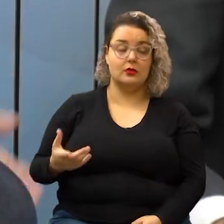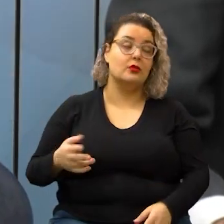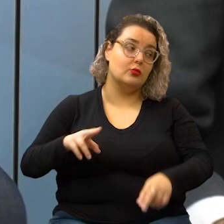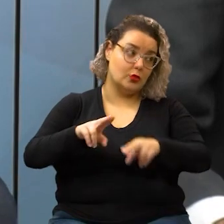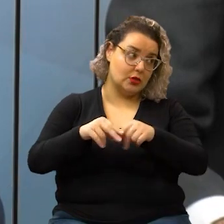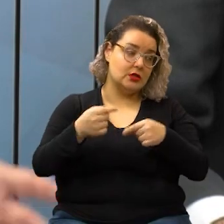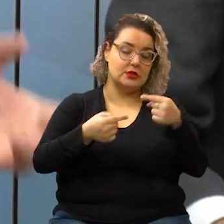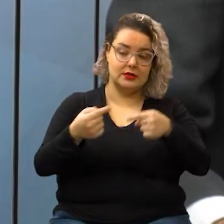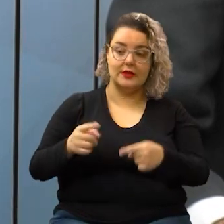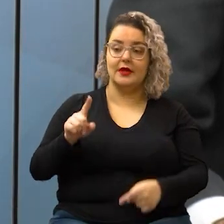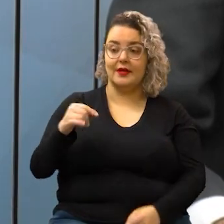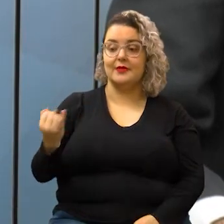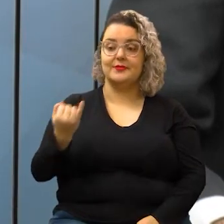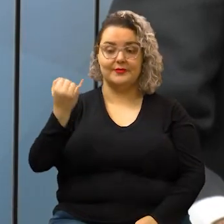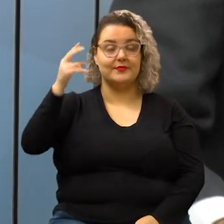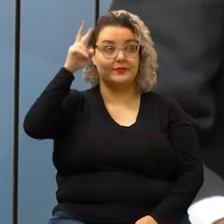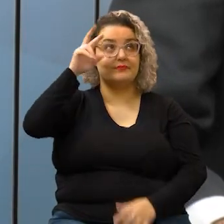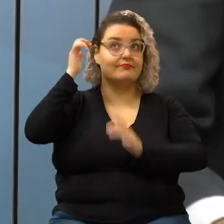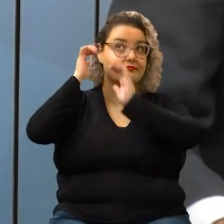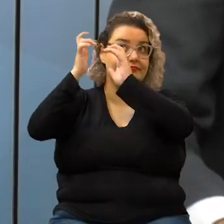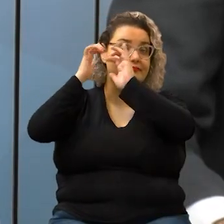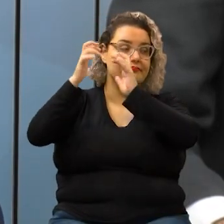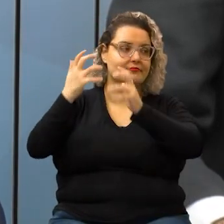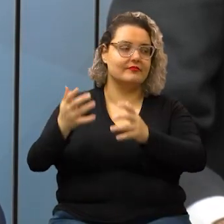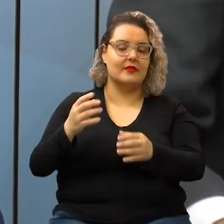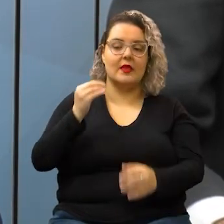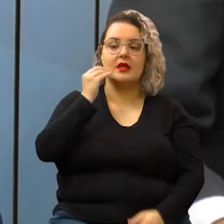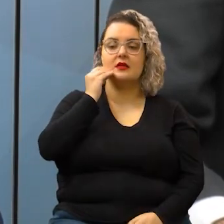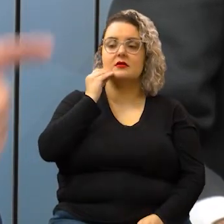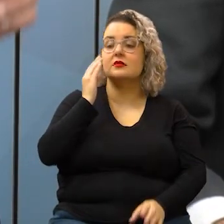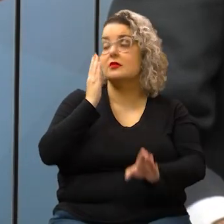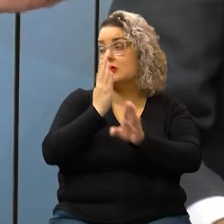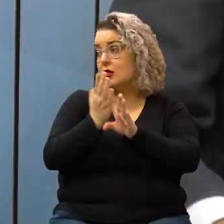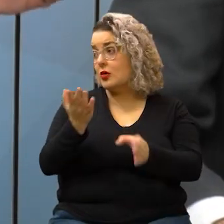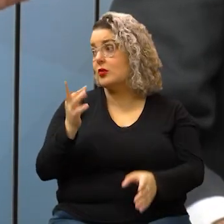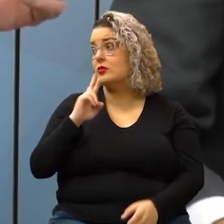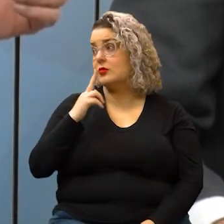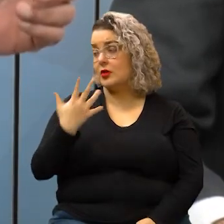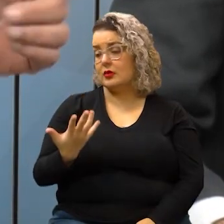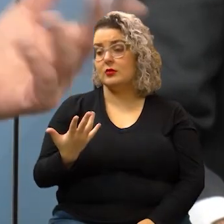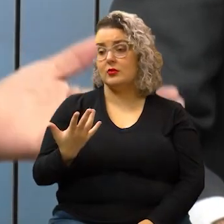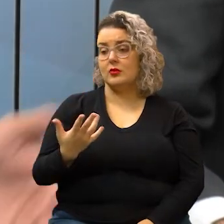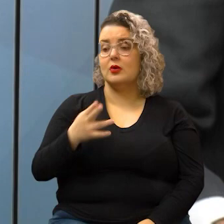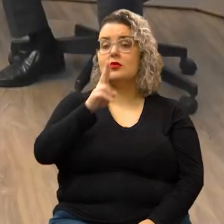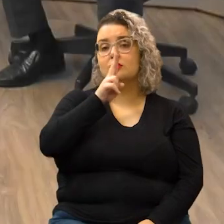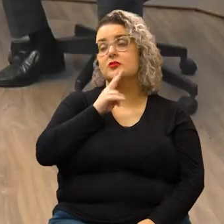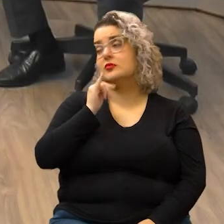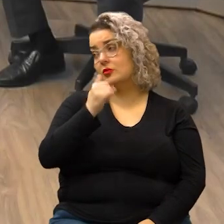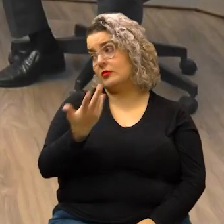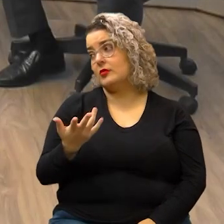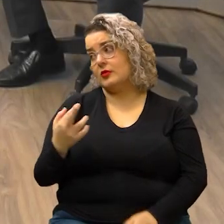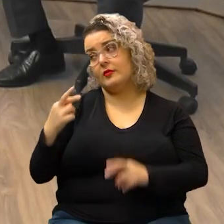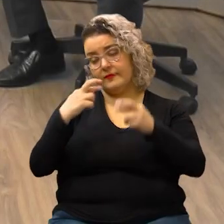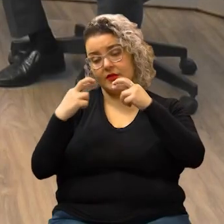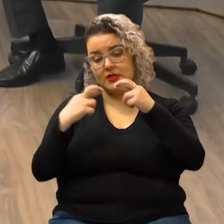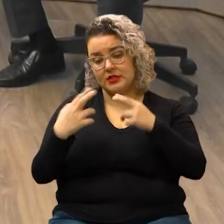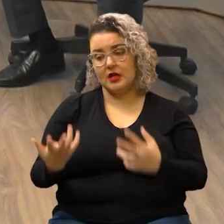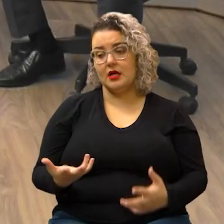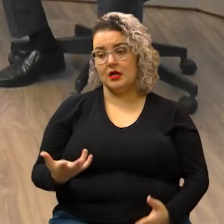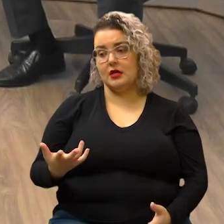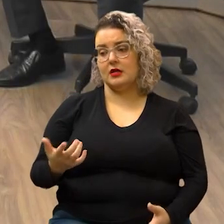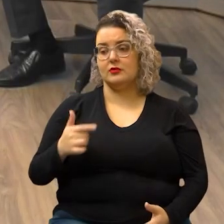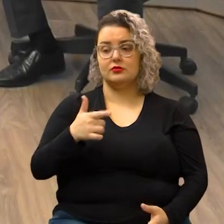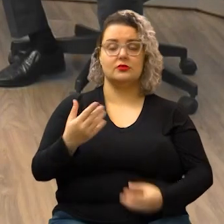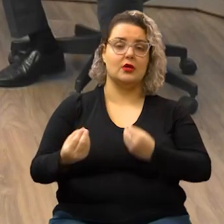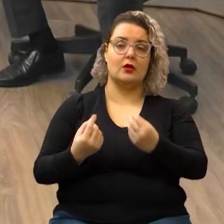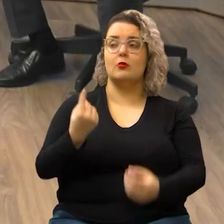debate é importante, né? Relembrou, a gente está tentando encontrar uma solução. Aquilo que o Nelson falou, fiscalização. né? Não dá para